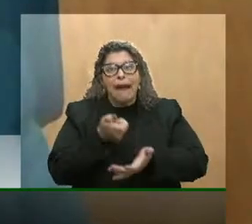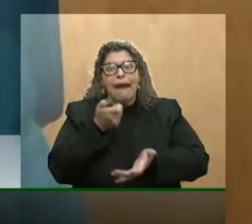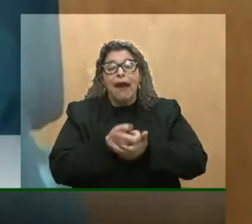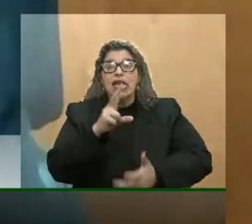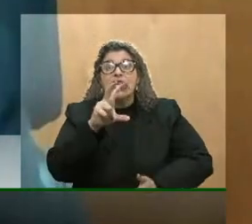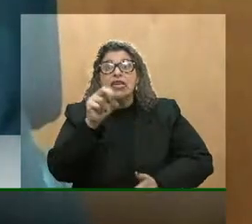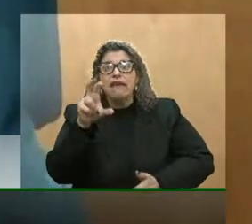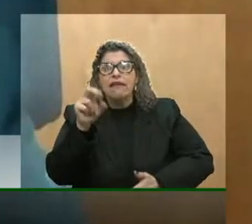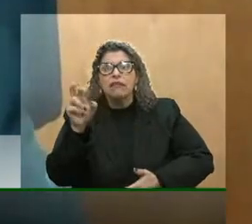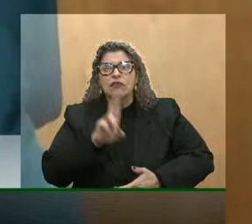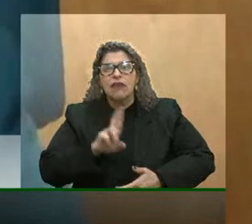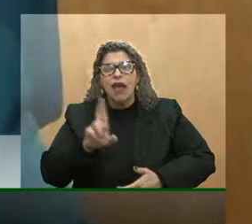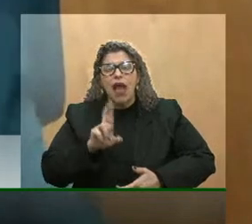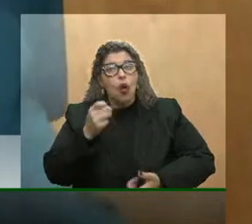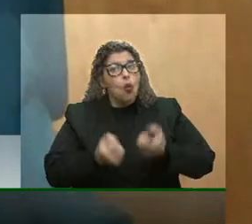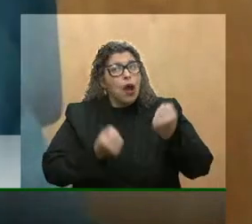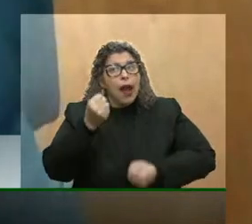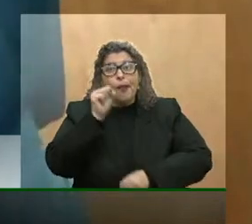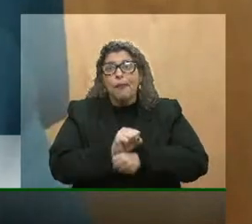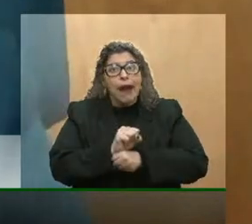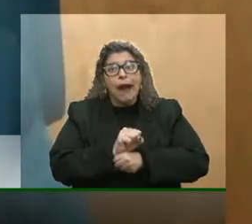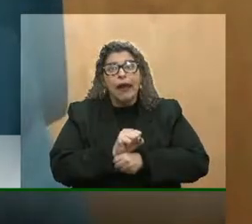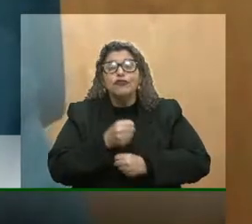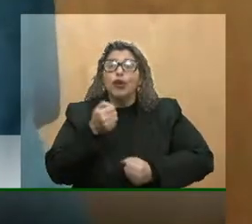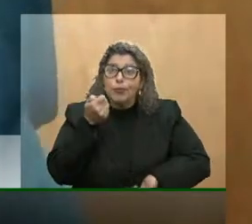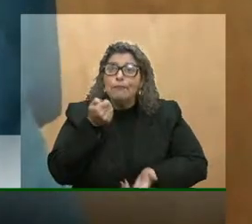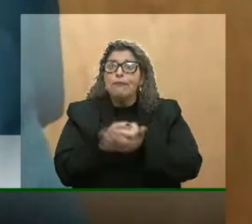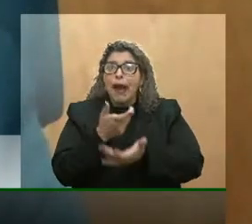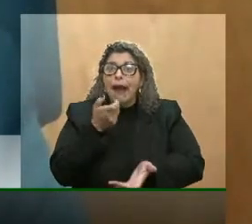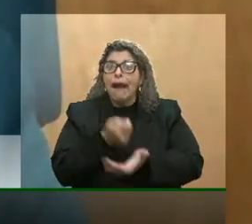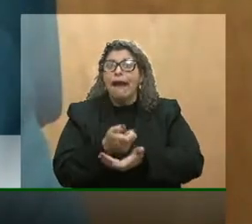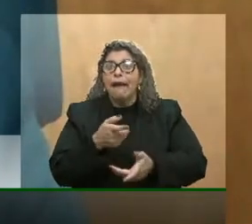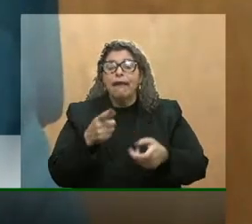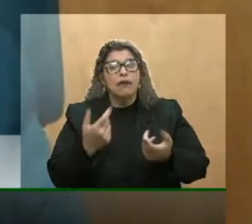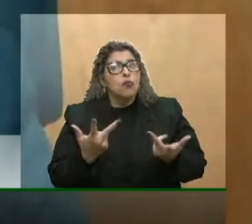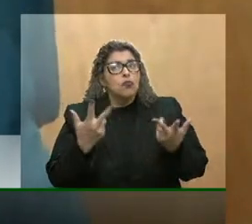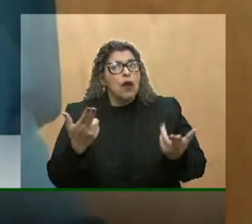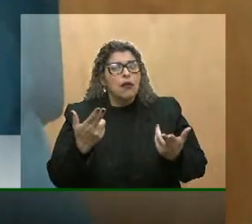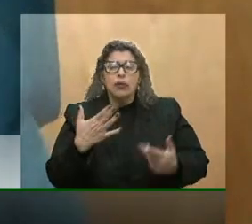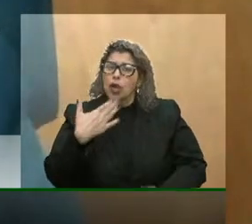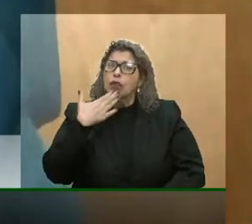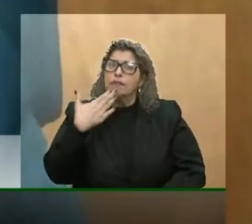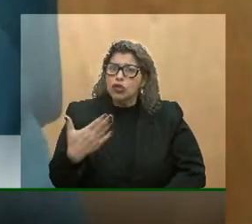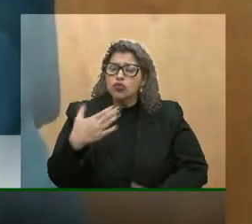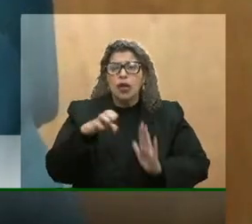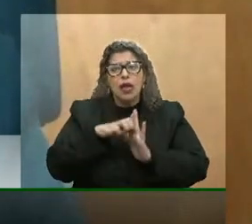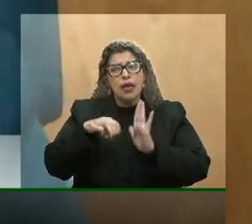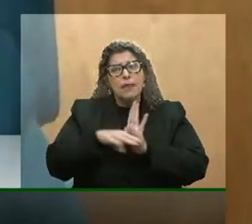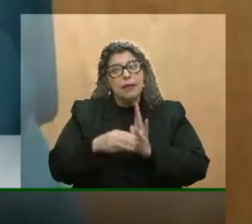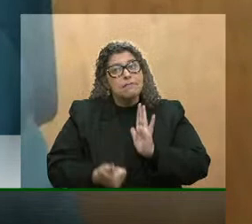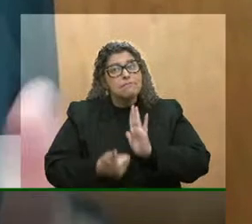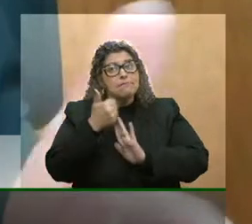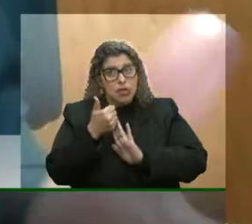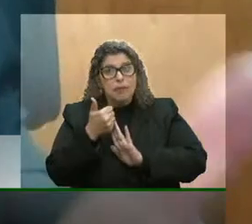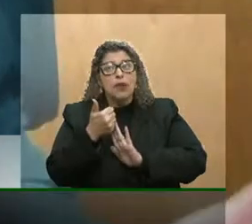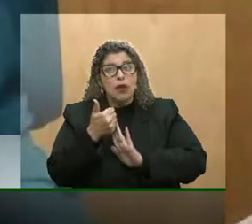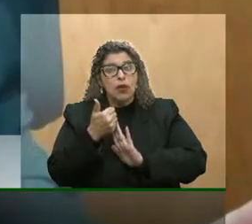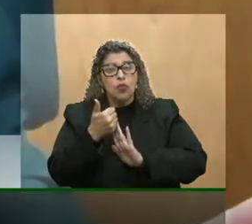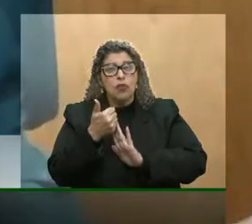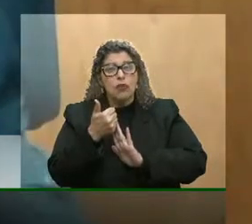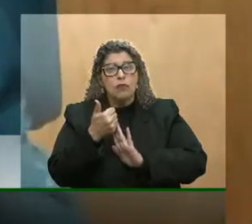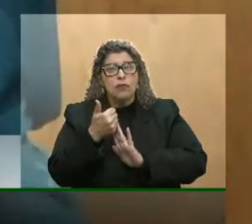fazer vistoria com o carro parado e pagar a vistoria dos carros parados. Então, o que nós pedimos com essa emenda? Primeiro, que